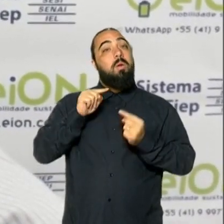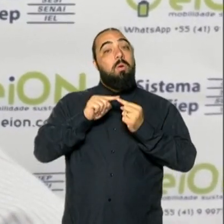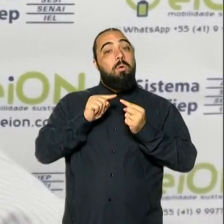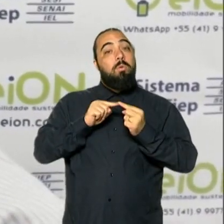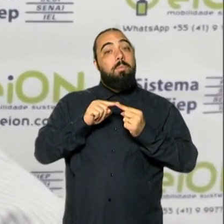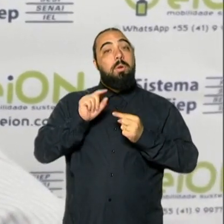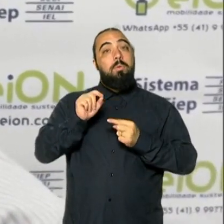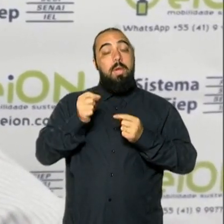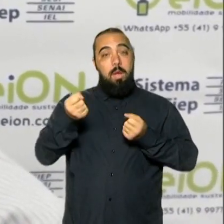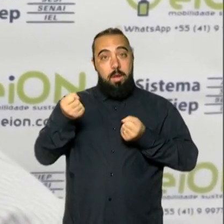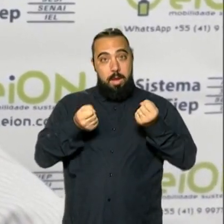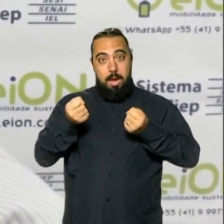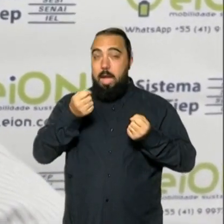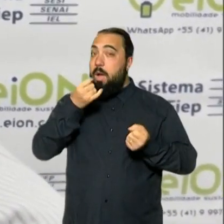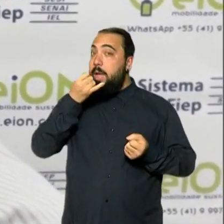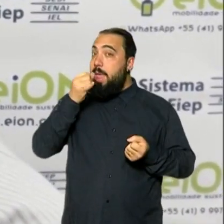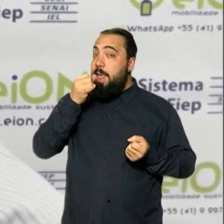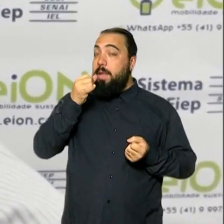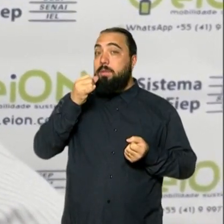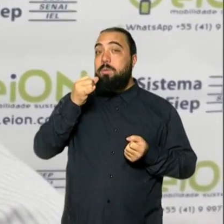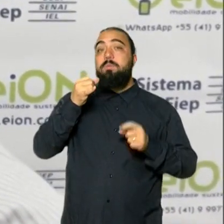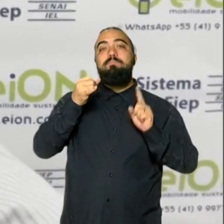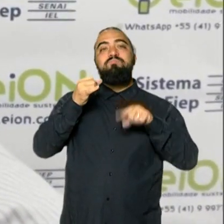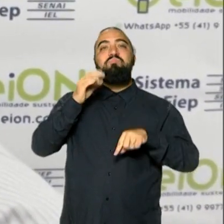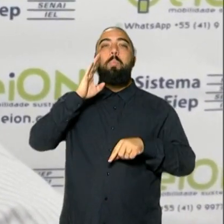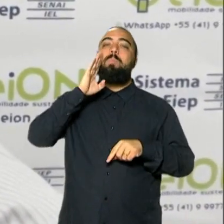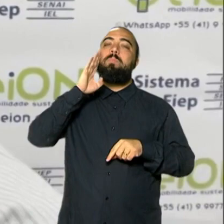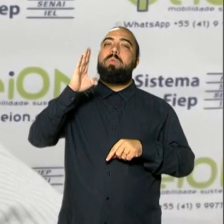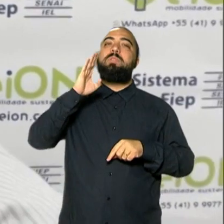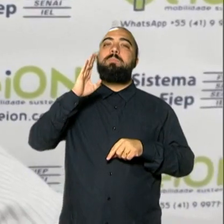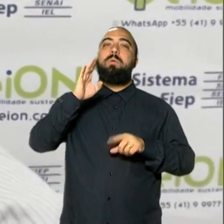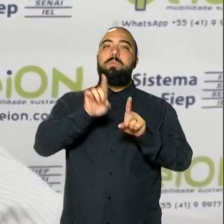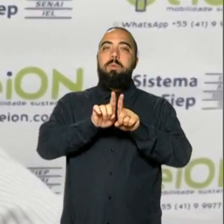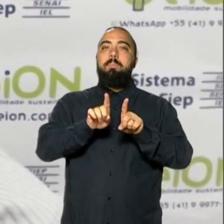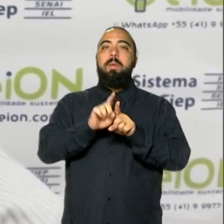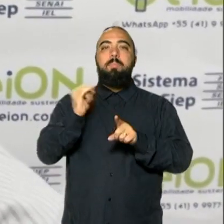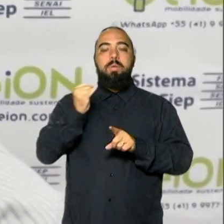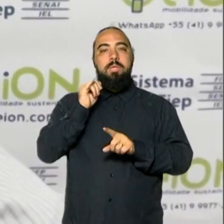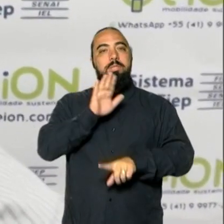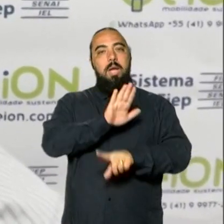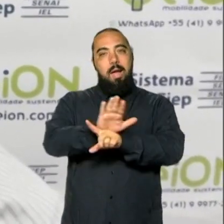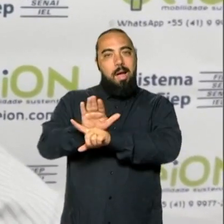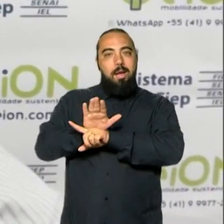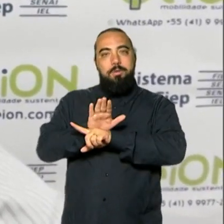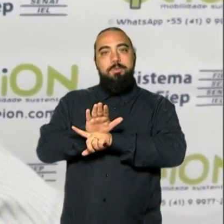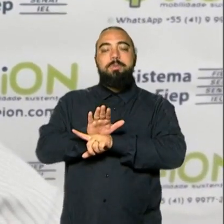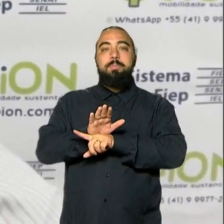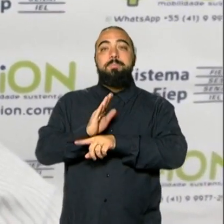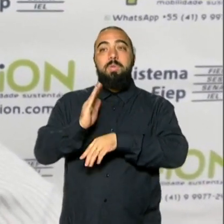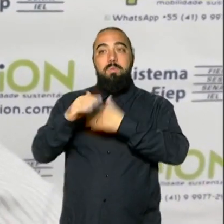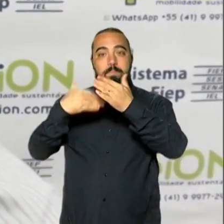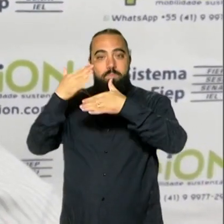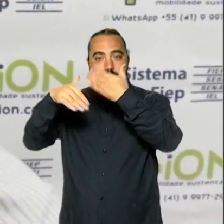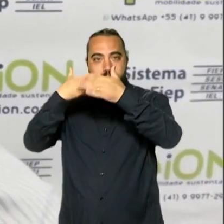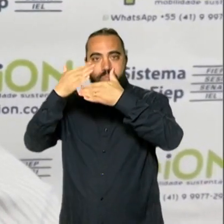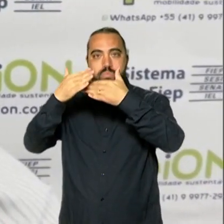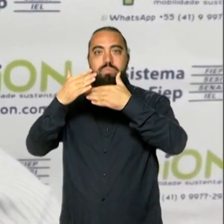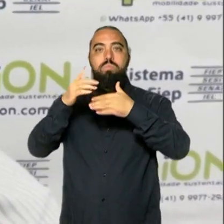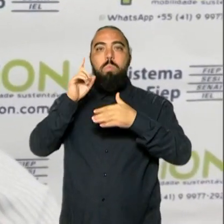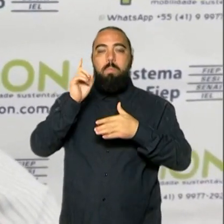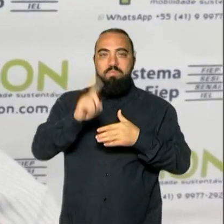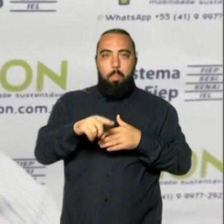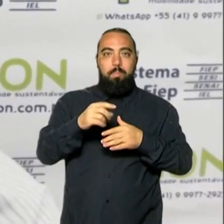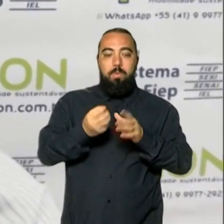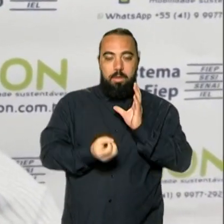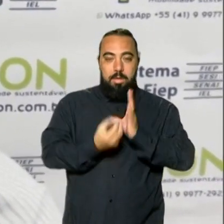os carros elétricos são fundamentais e vão ajudar em muito, tanto a evolução da geração de